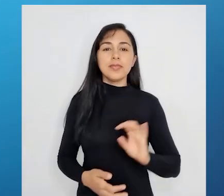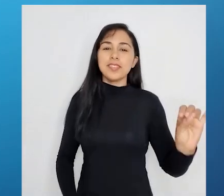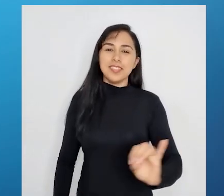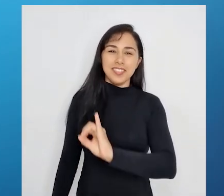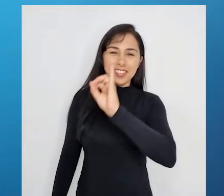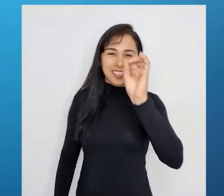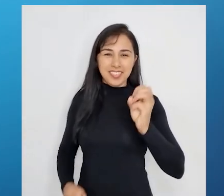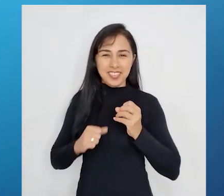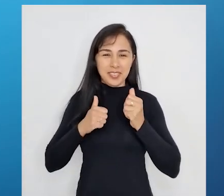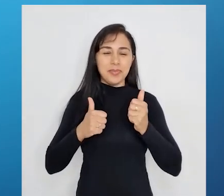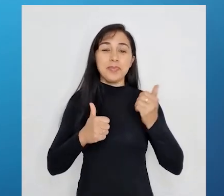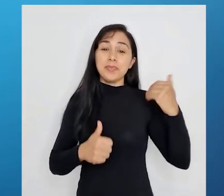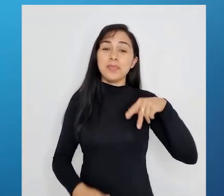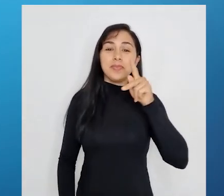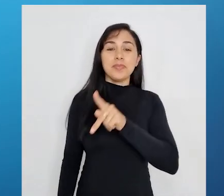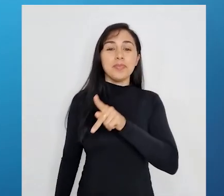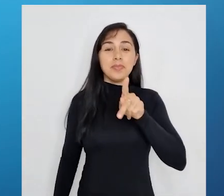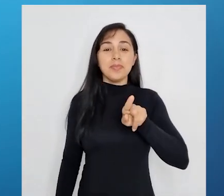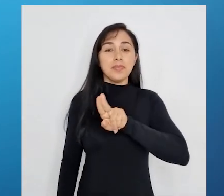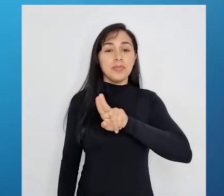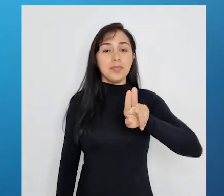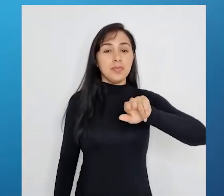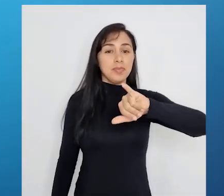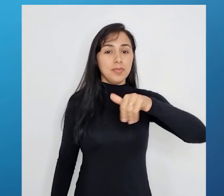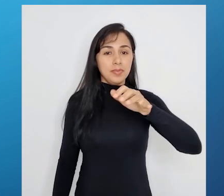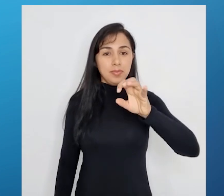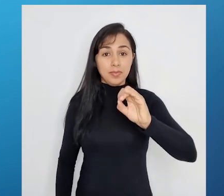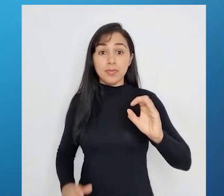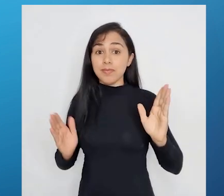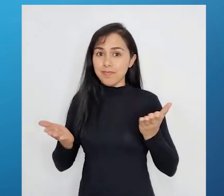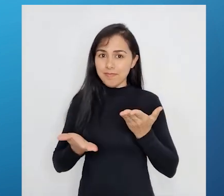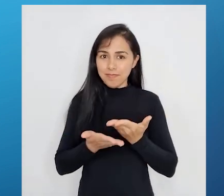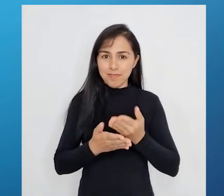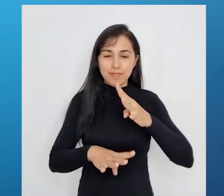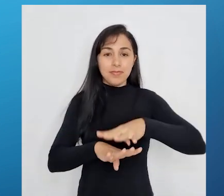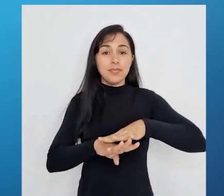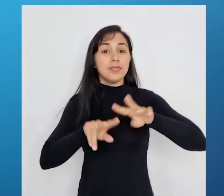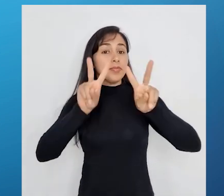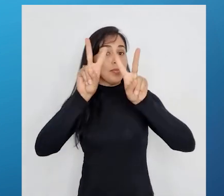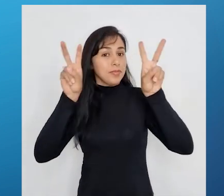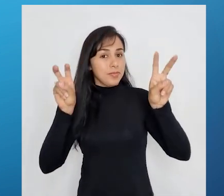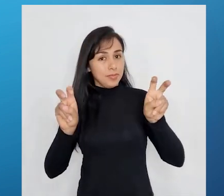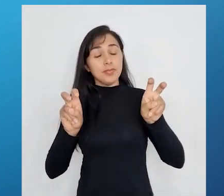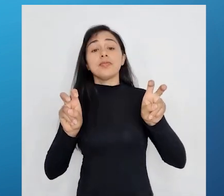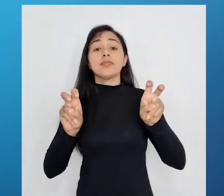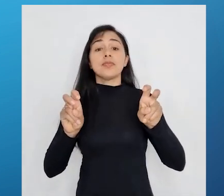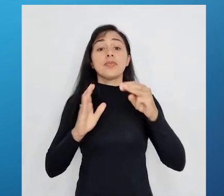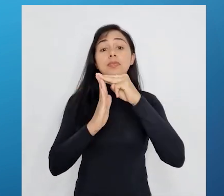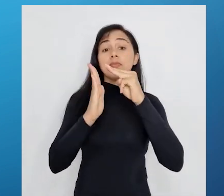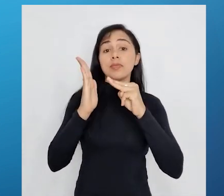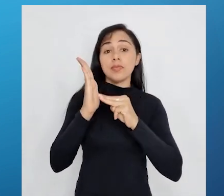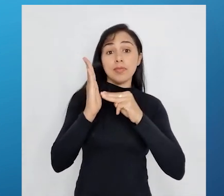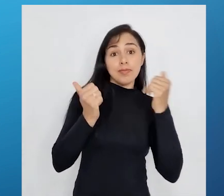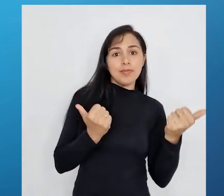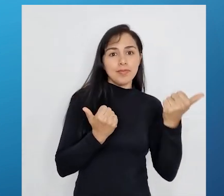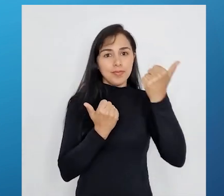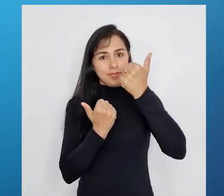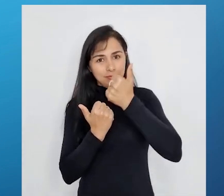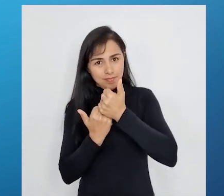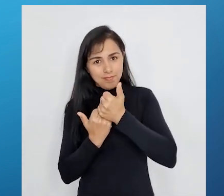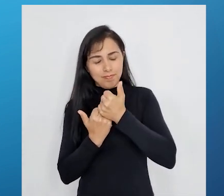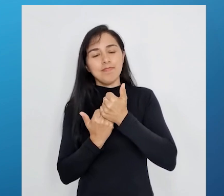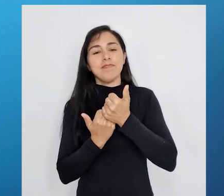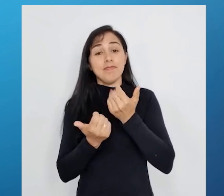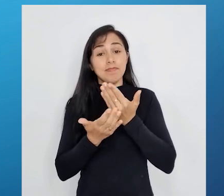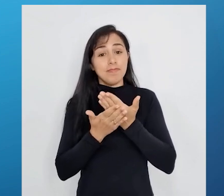Olá pessoal, tudo bem? Eu sou o professor João e na aula de hoje nós vamos falar sobre método da substituição,